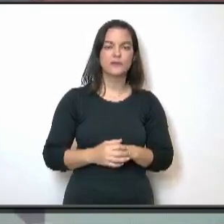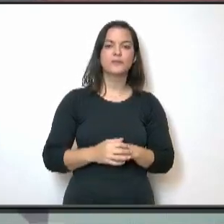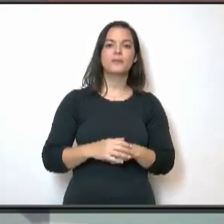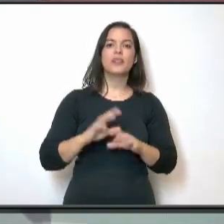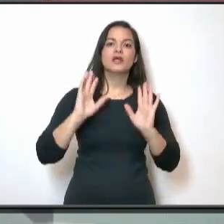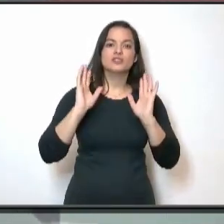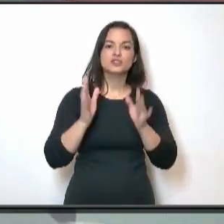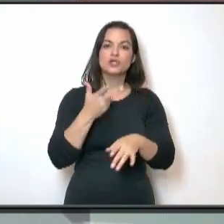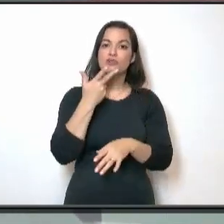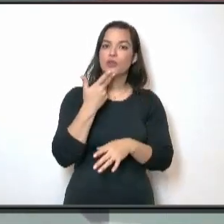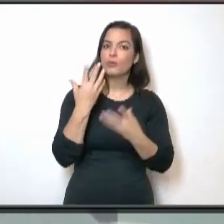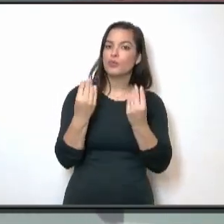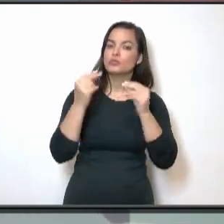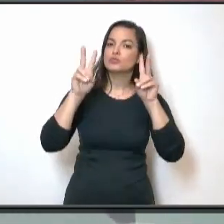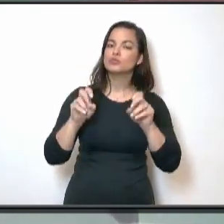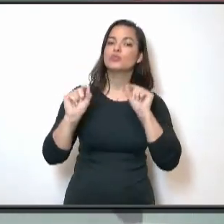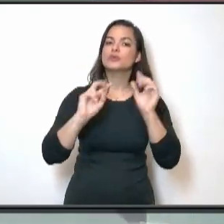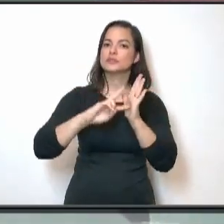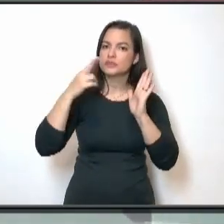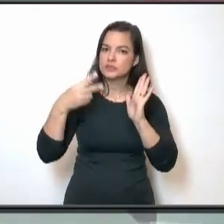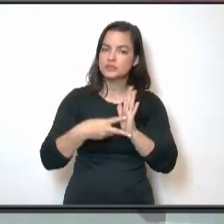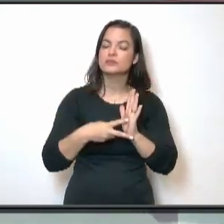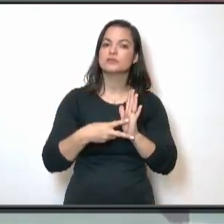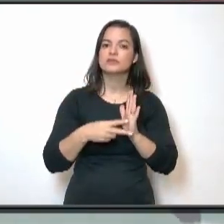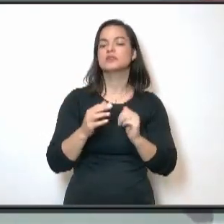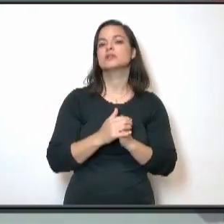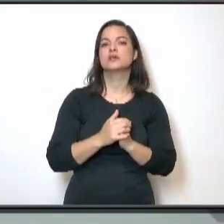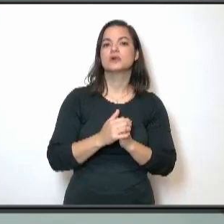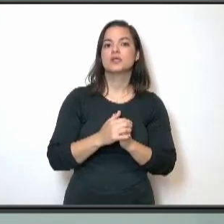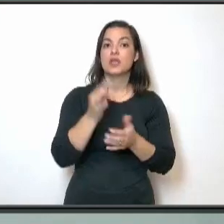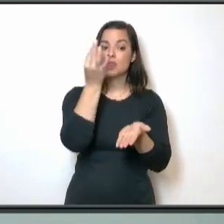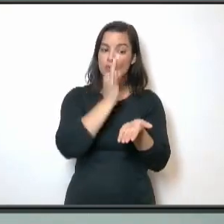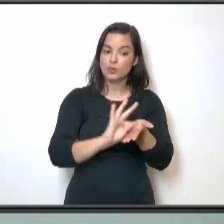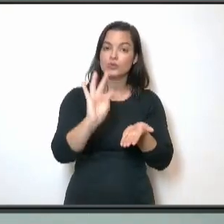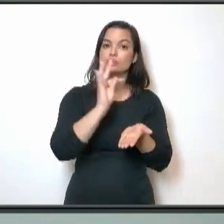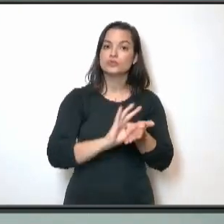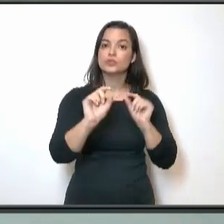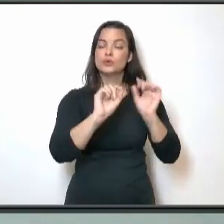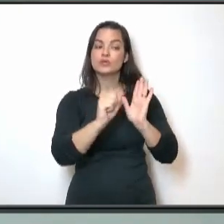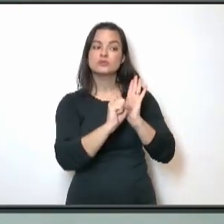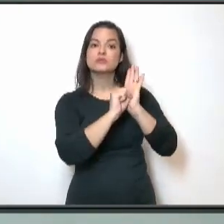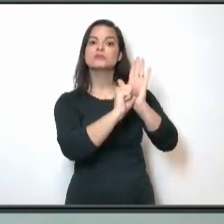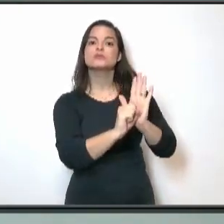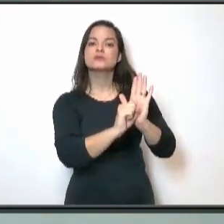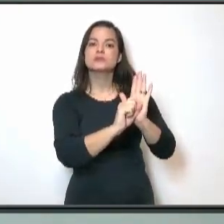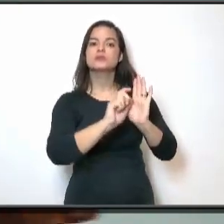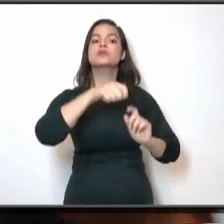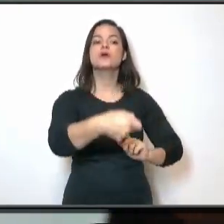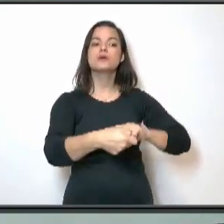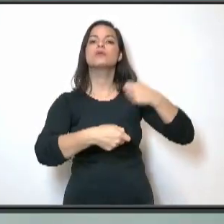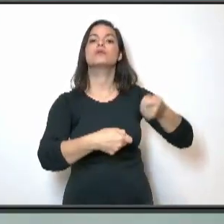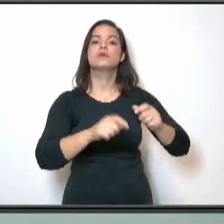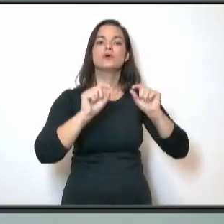a teologia, a história em torno do avivamento, os sinais, o que caracteriza um verdadeiro avivamento.